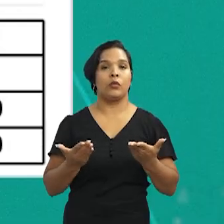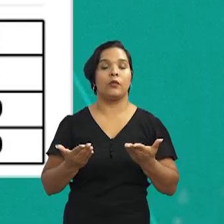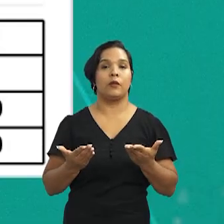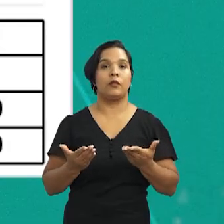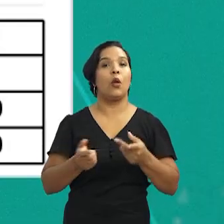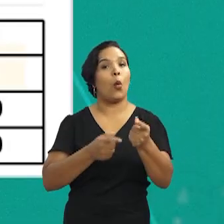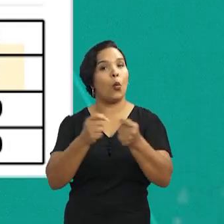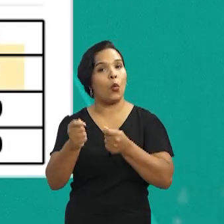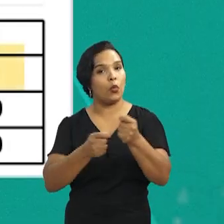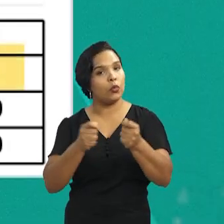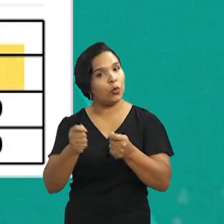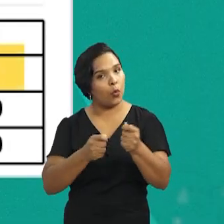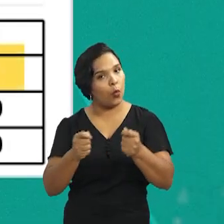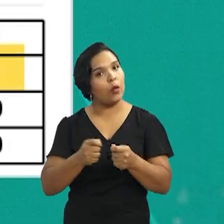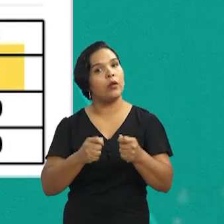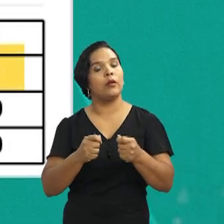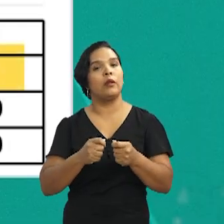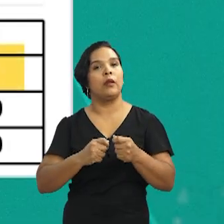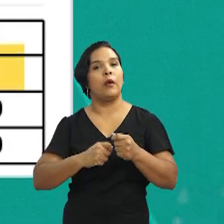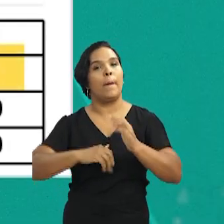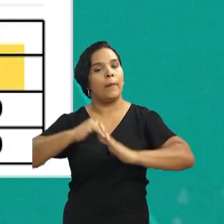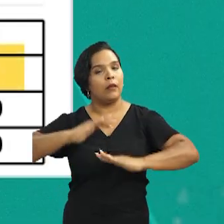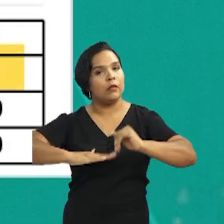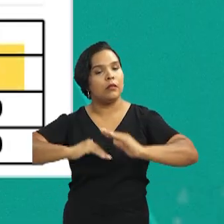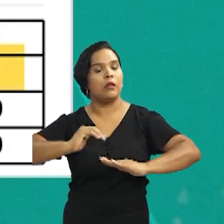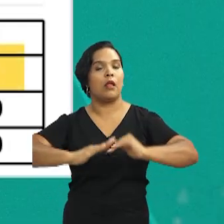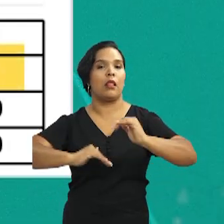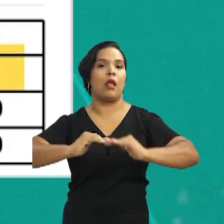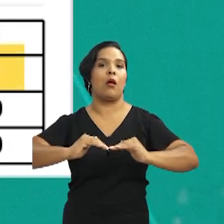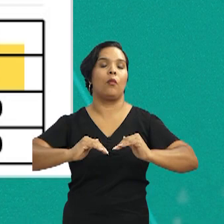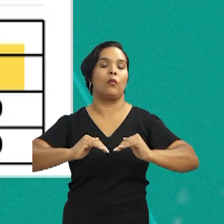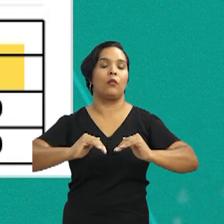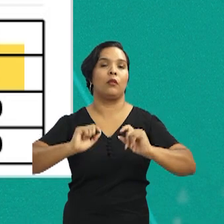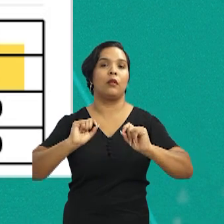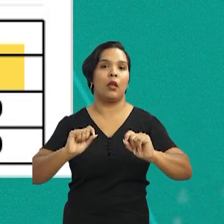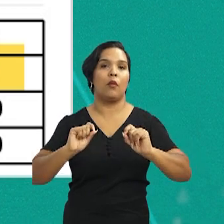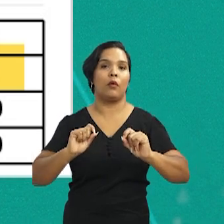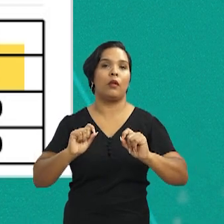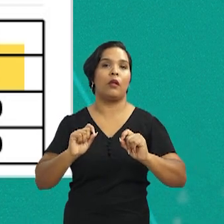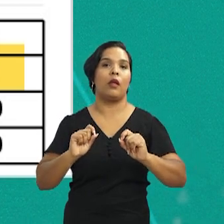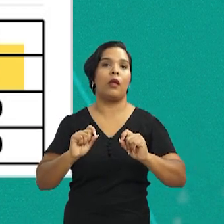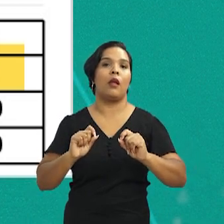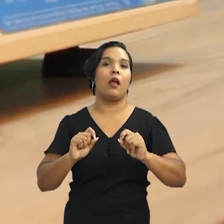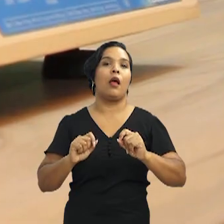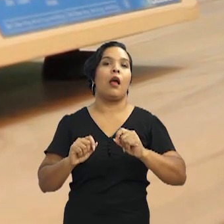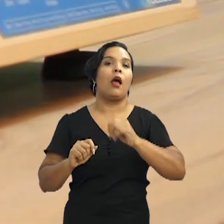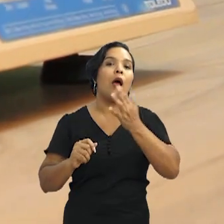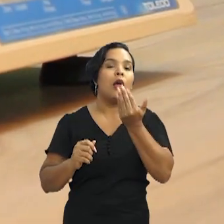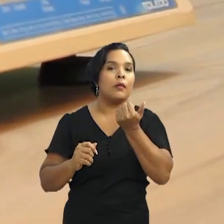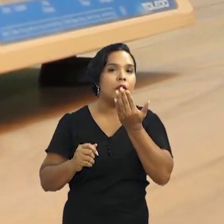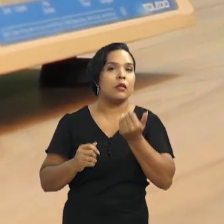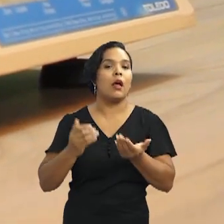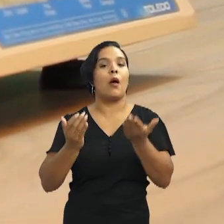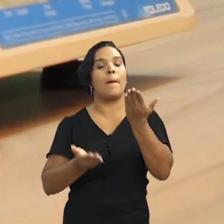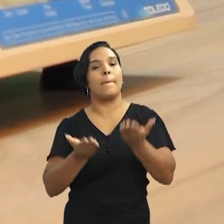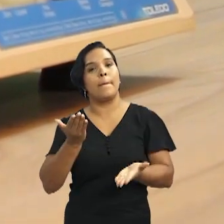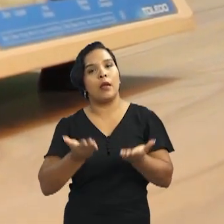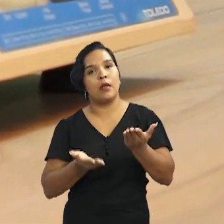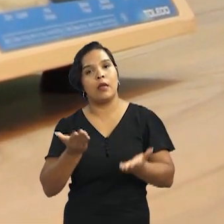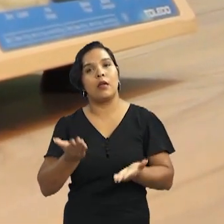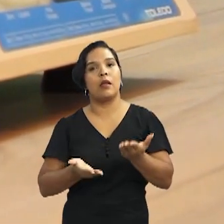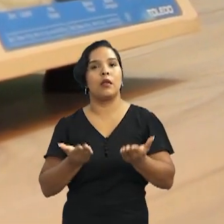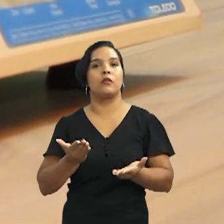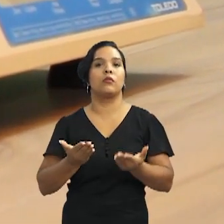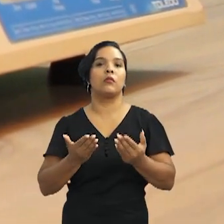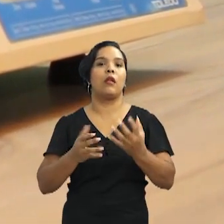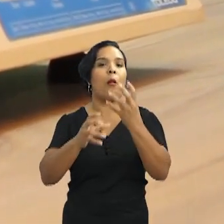gastava muito. Hoje eu tenho o controle zootécnico, que é o conversão